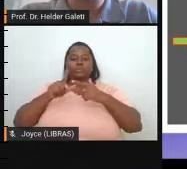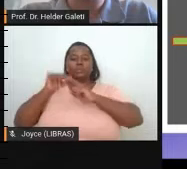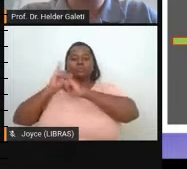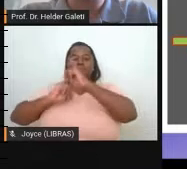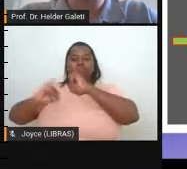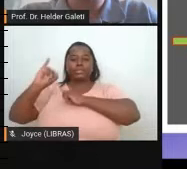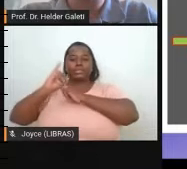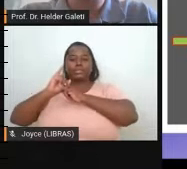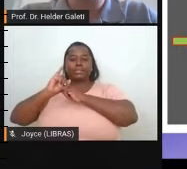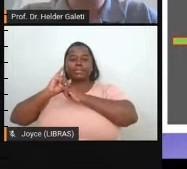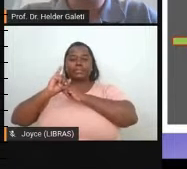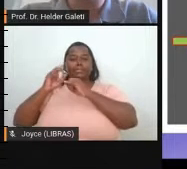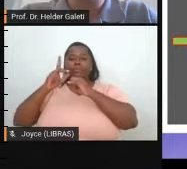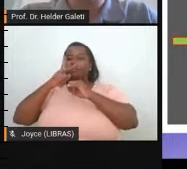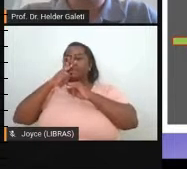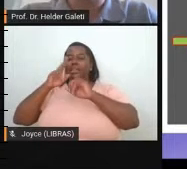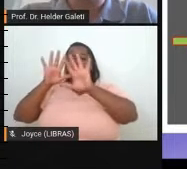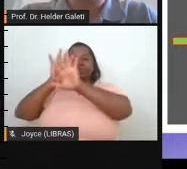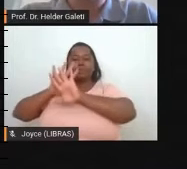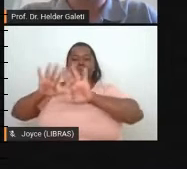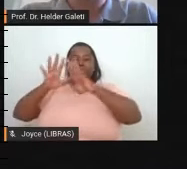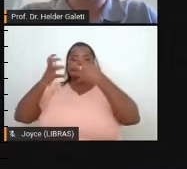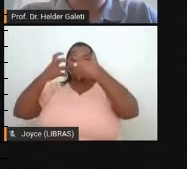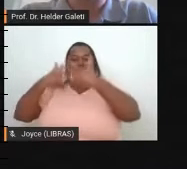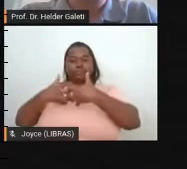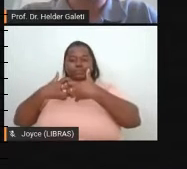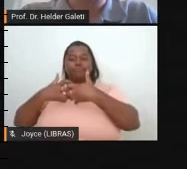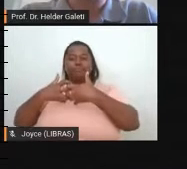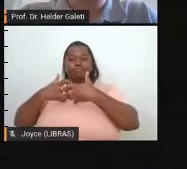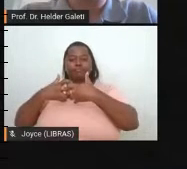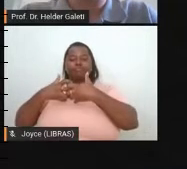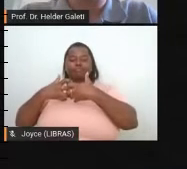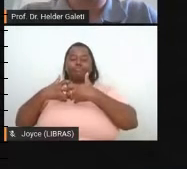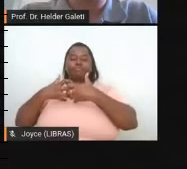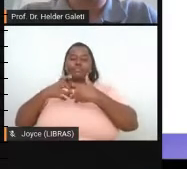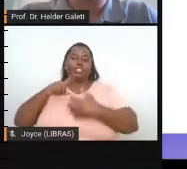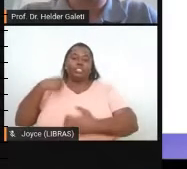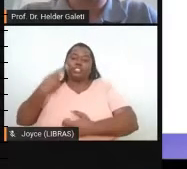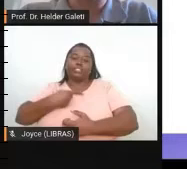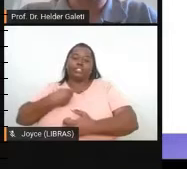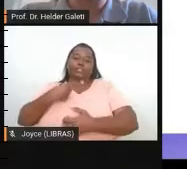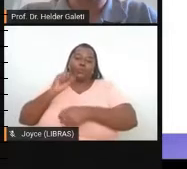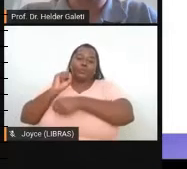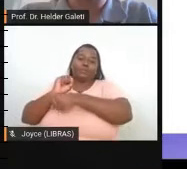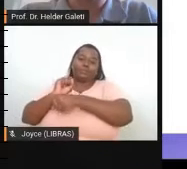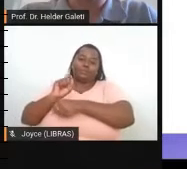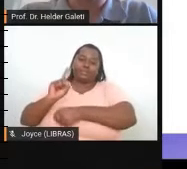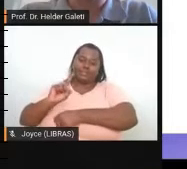ali, congelou a imagem dele, né? Algo que a gente não estava esperando.